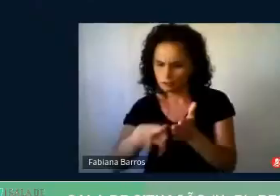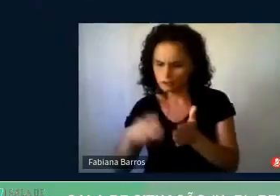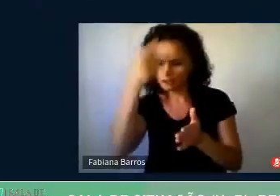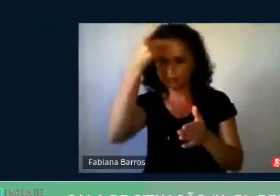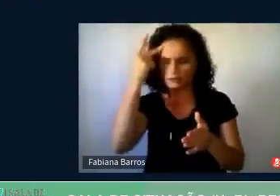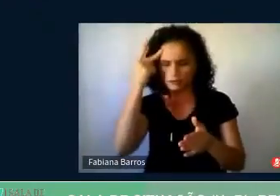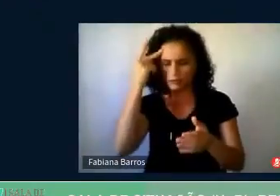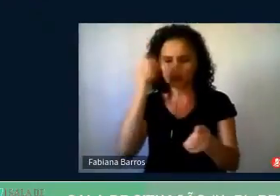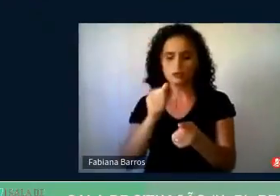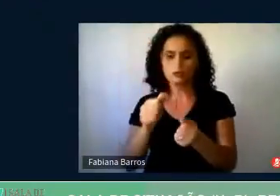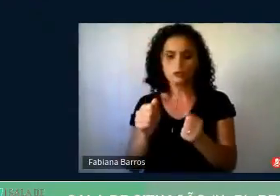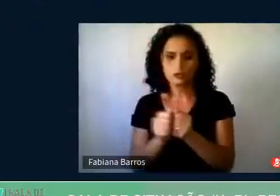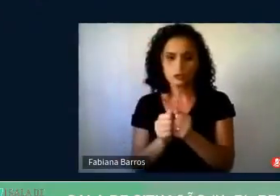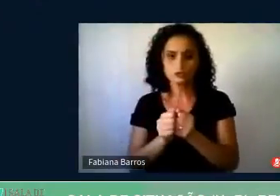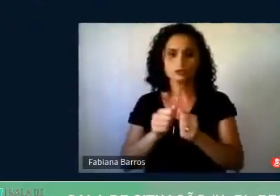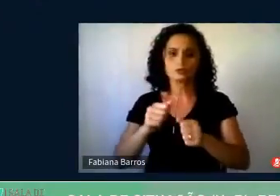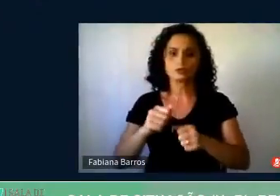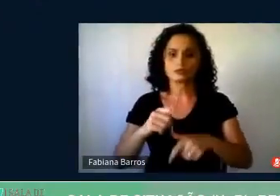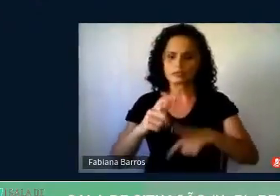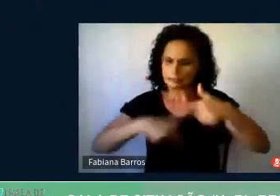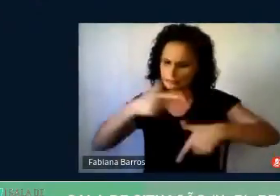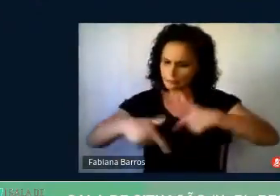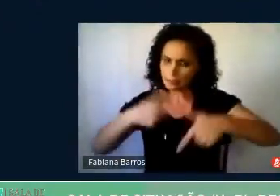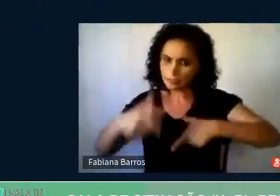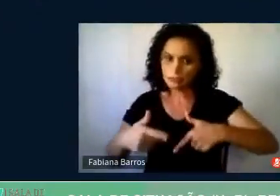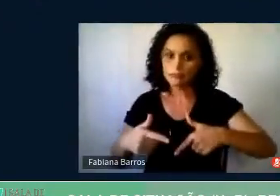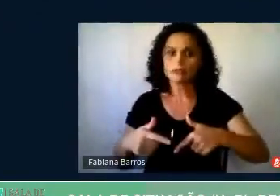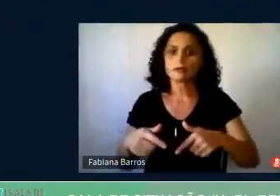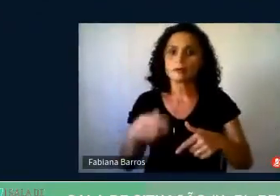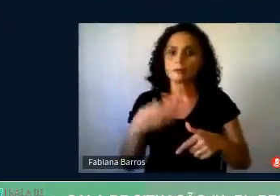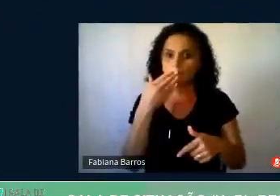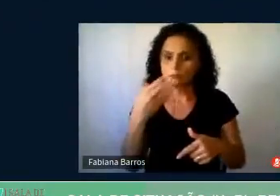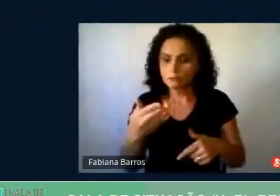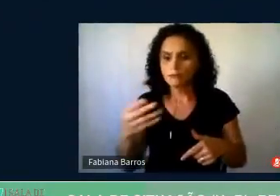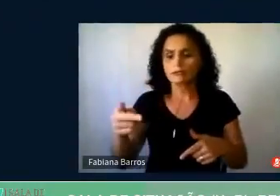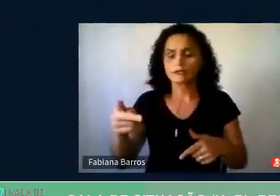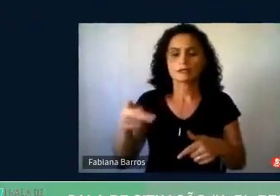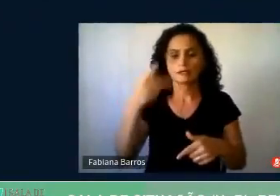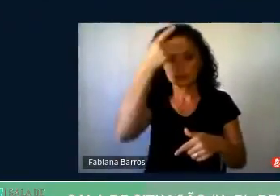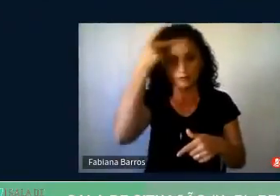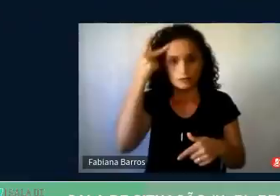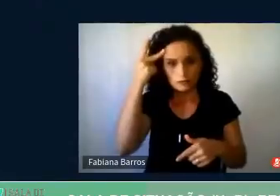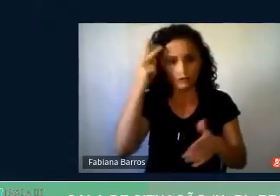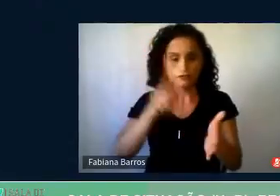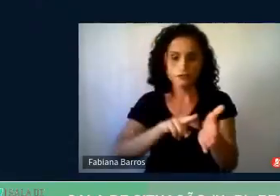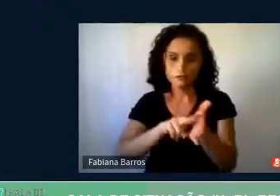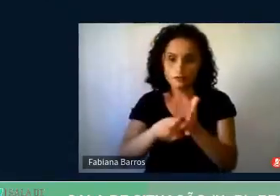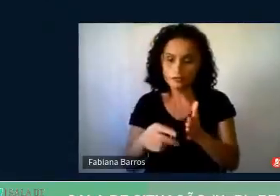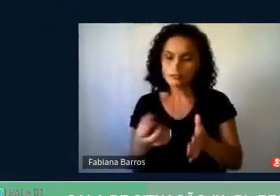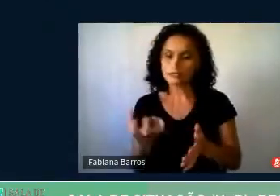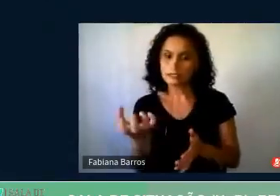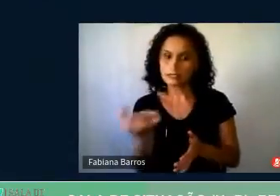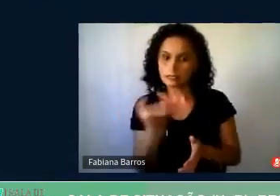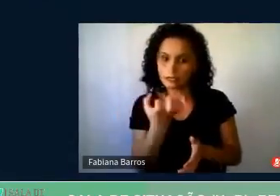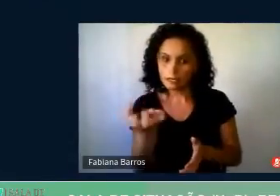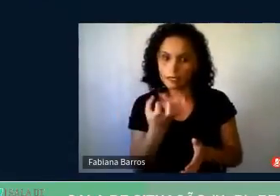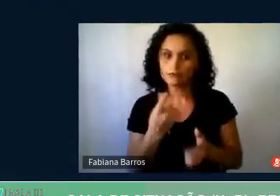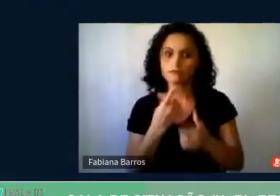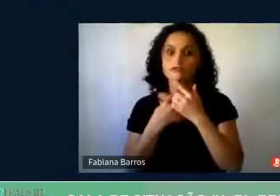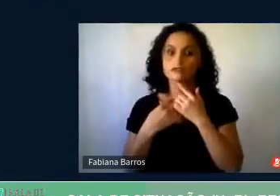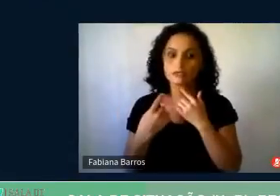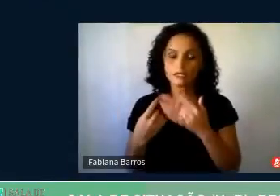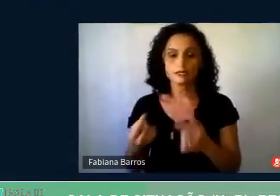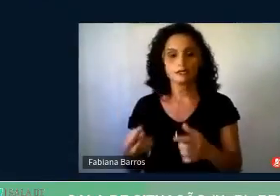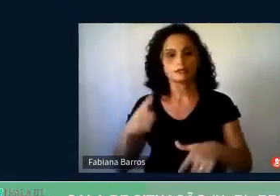ficar ativas no campus, que venham se cadastrar nessa vigilância também. Já são mais de quase 1.000 pessoas cadastradas na UNB e que a gente